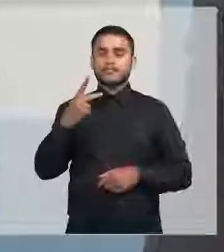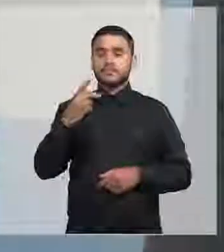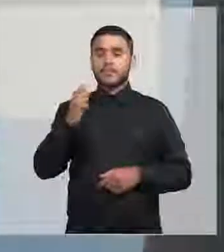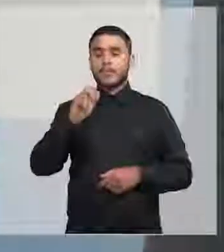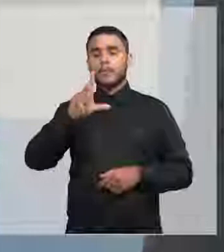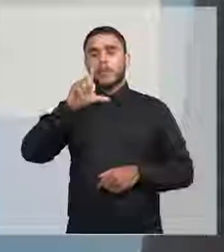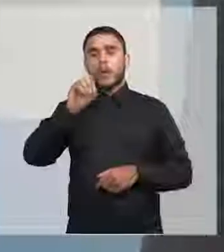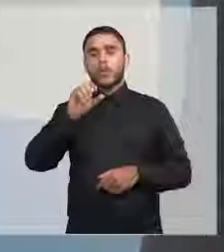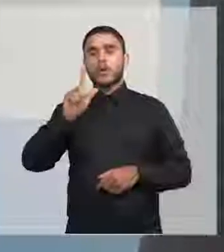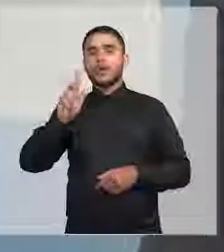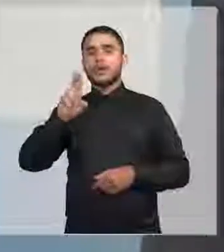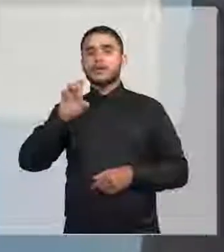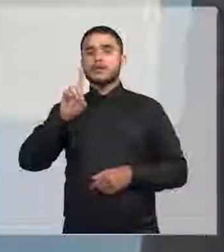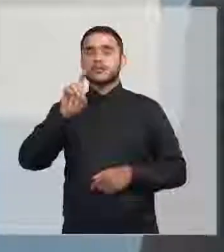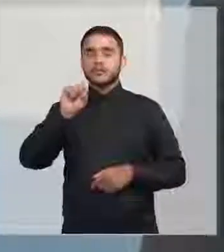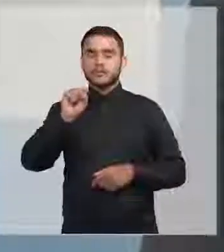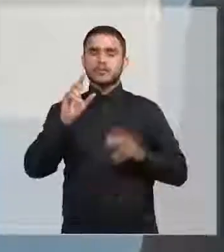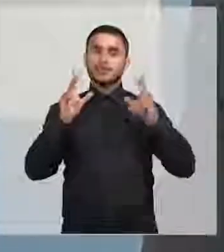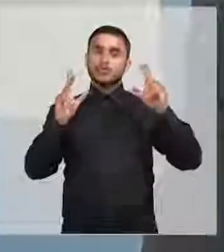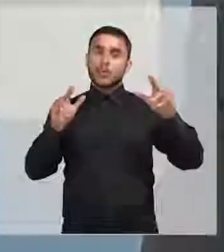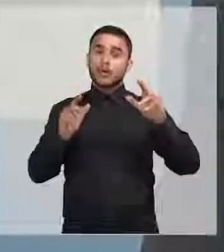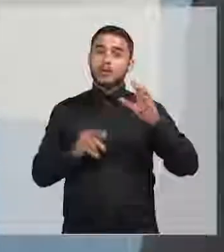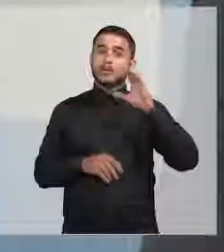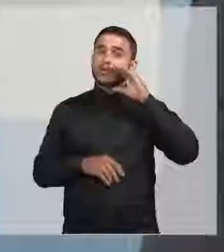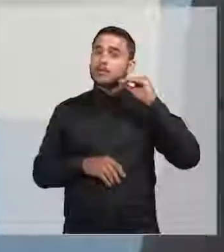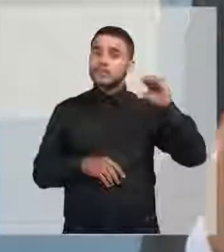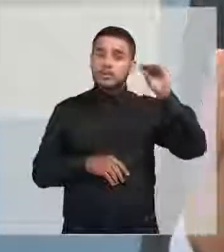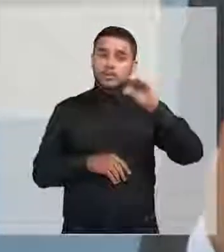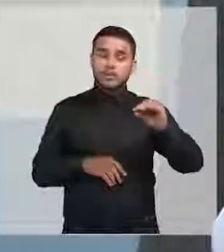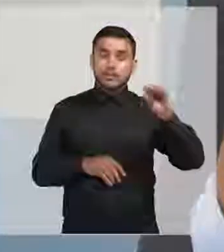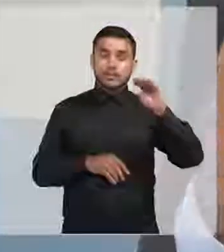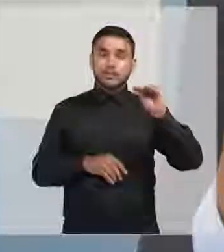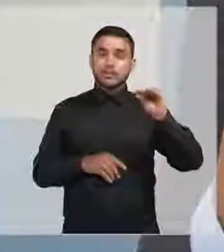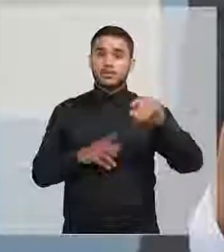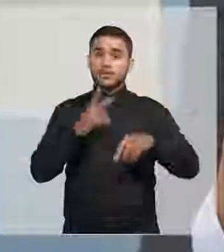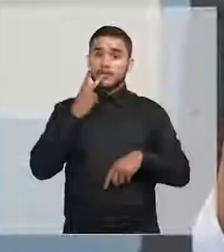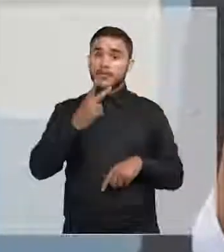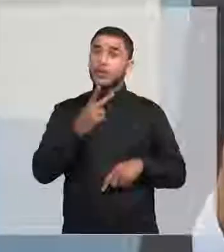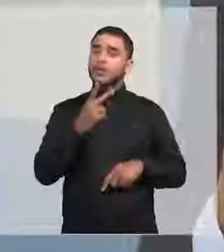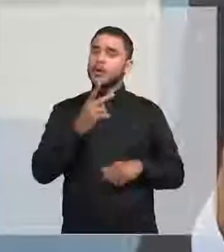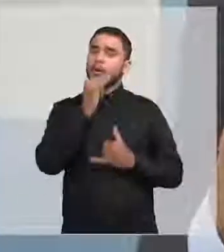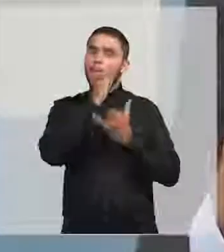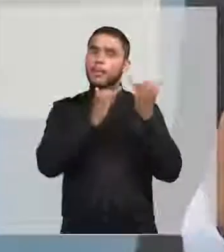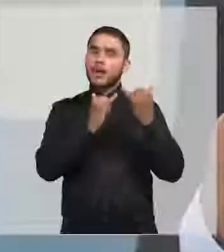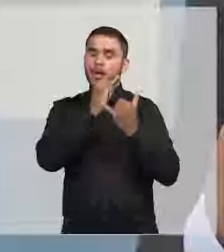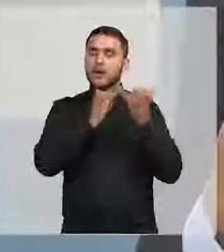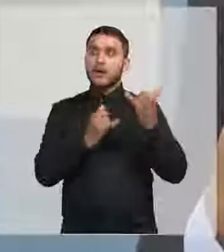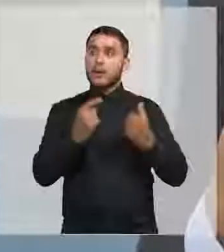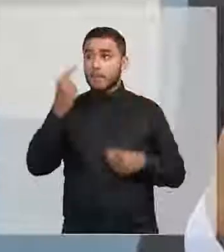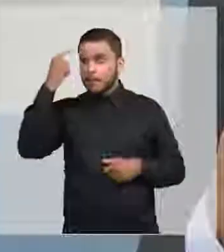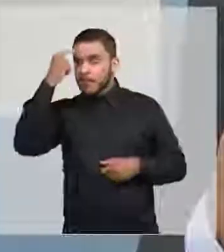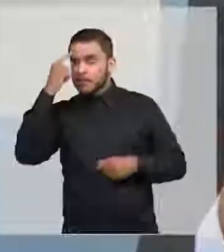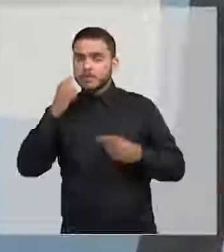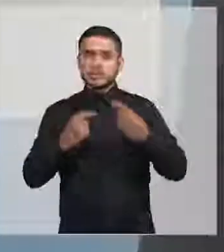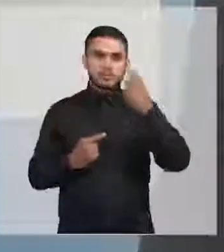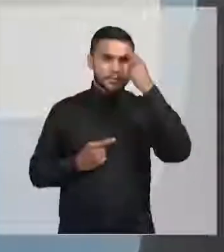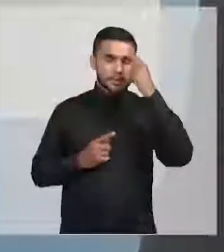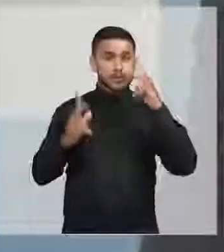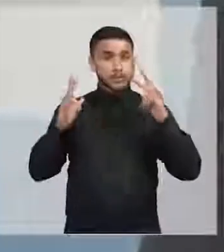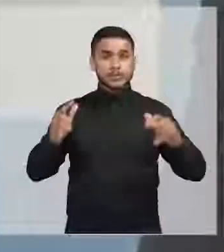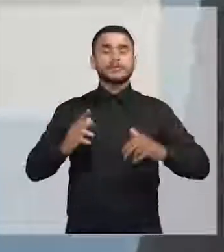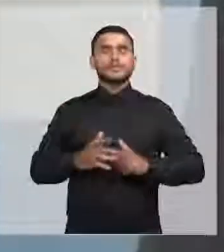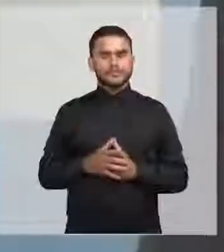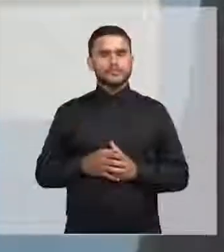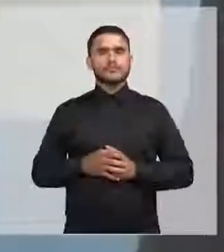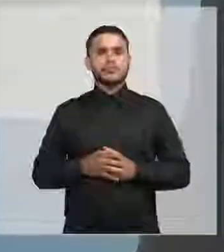do Bolsonaro, é uma reforma parecida com a que o Ciro, para você ver, eles nunca disseram isso os dois. Eles tinham o mesmo pensamento. E sair do regime